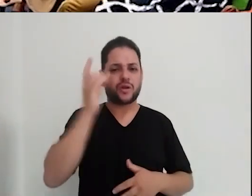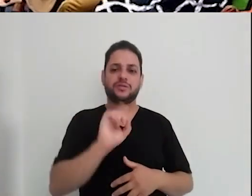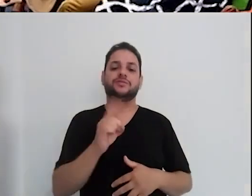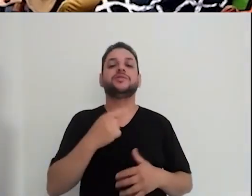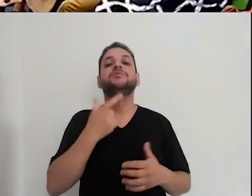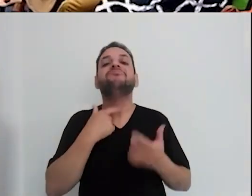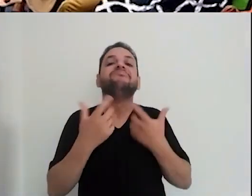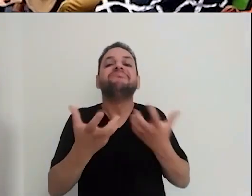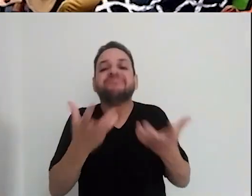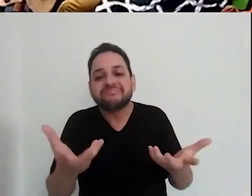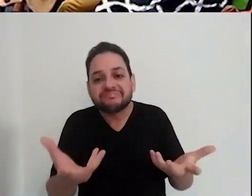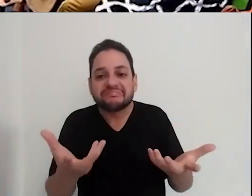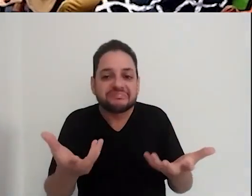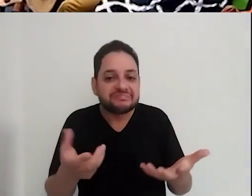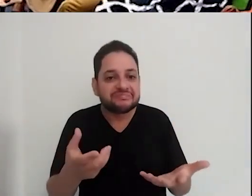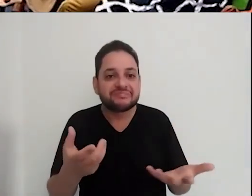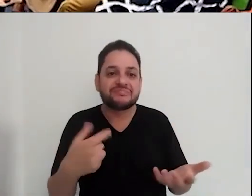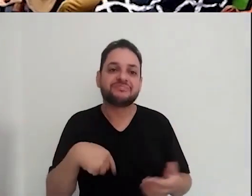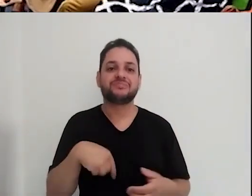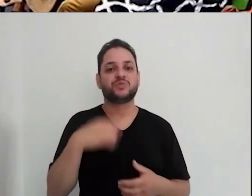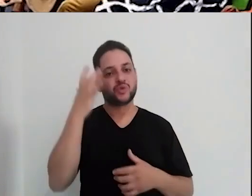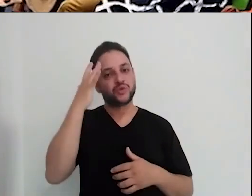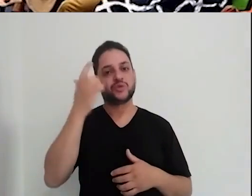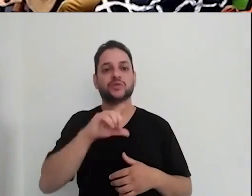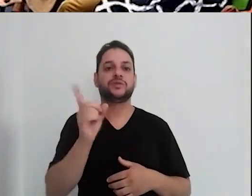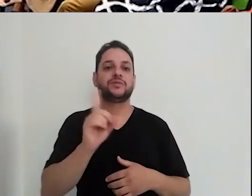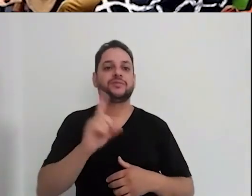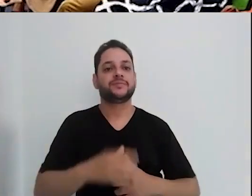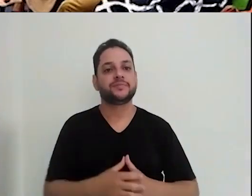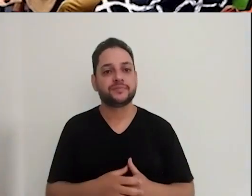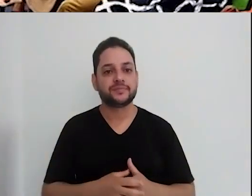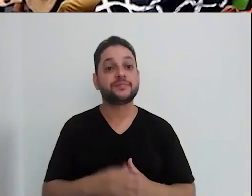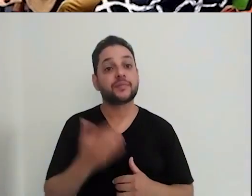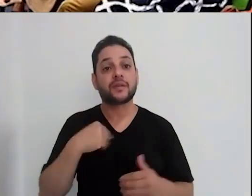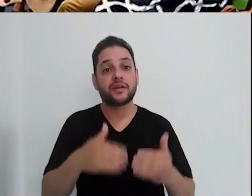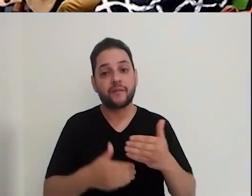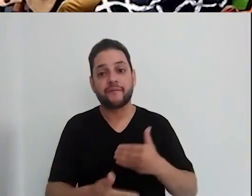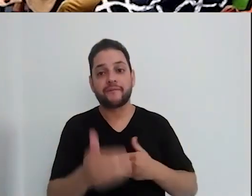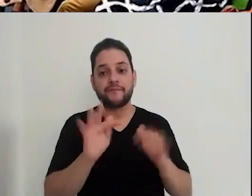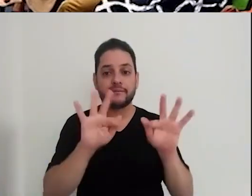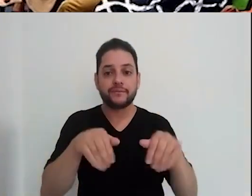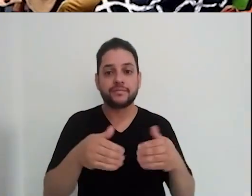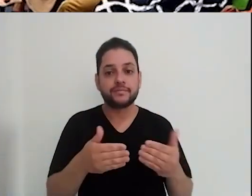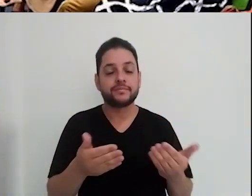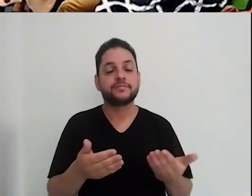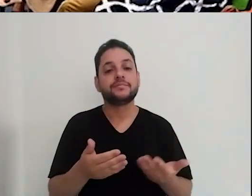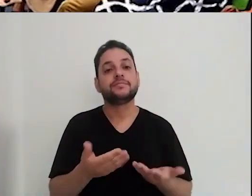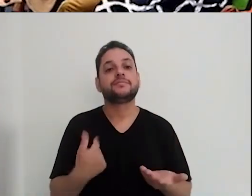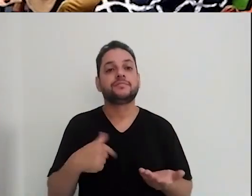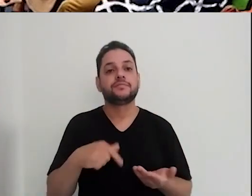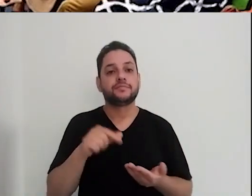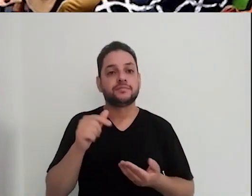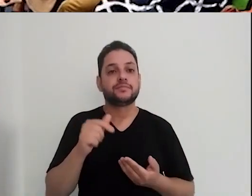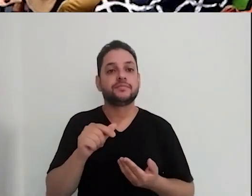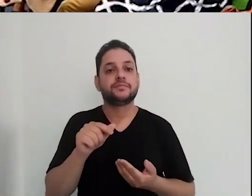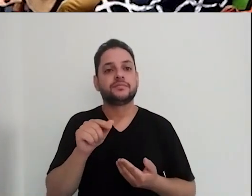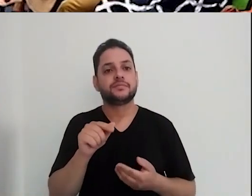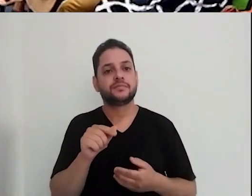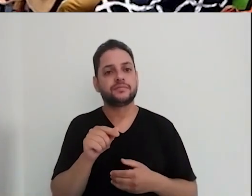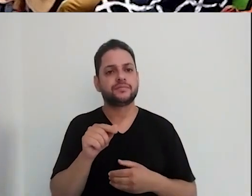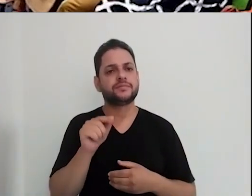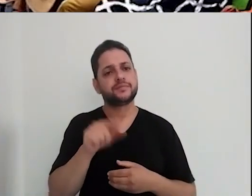bolha, mas acho que não. Bom, estamos caminhando aqui para os minutos finais. Eu acho, Daniel, que na